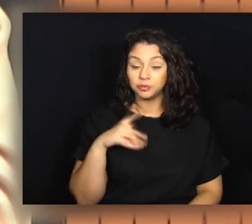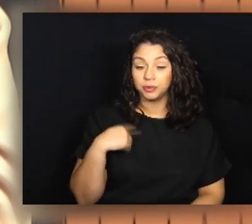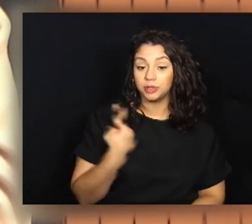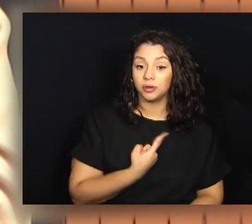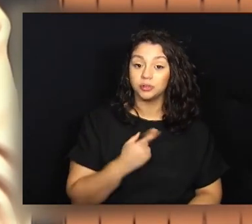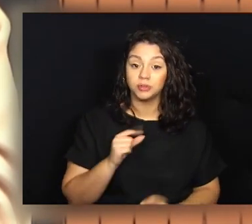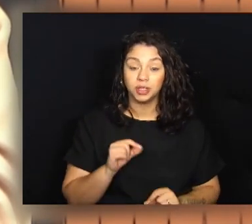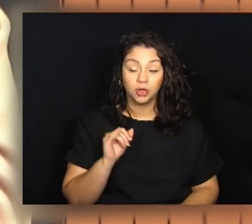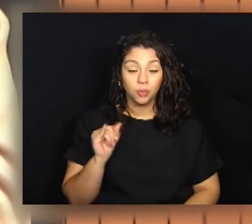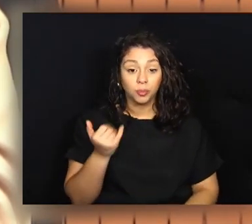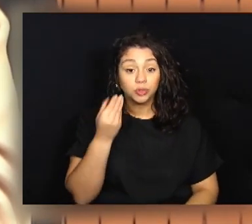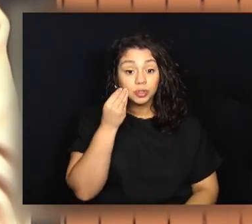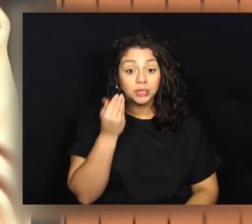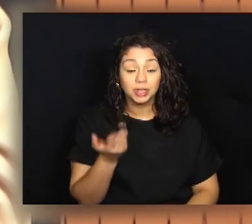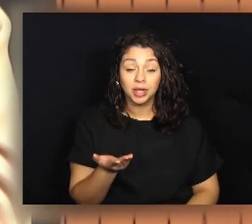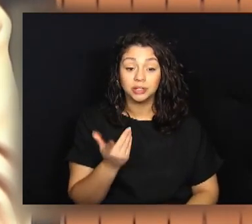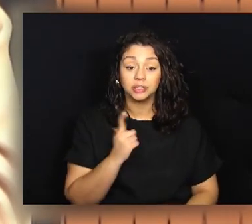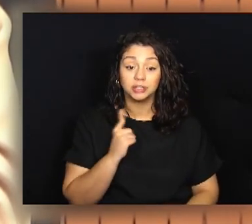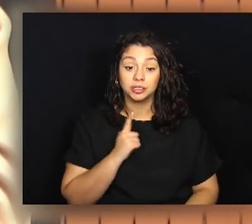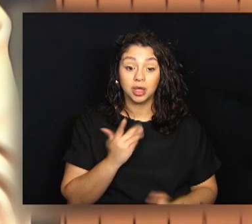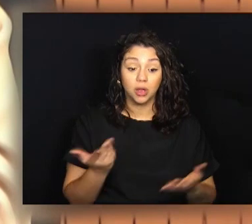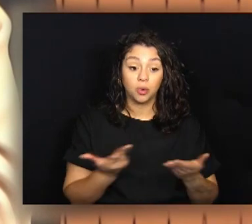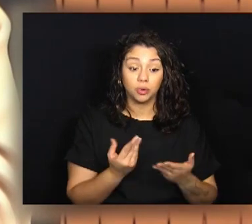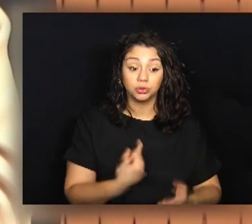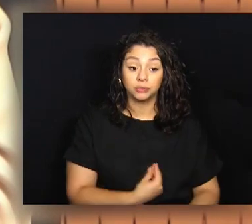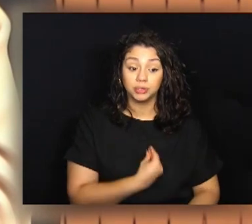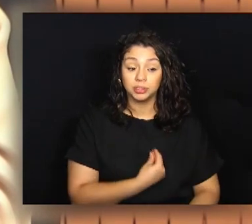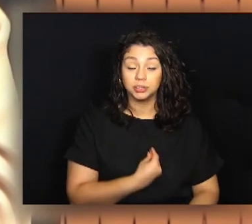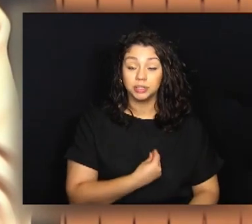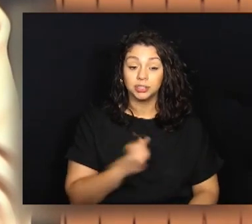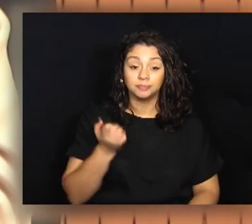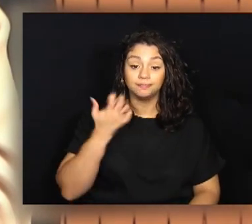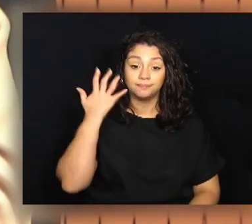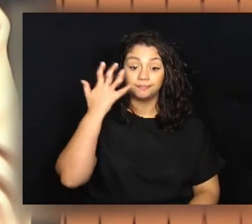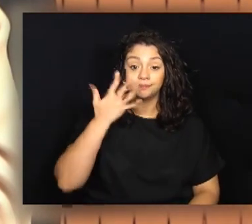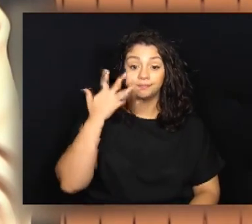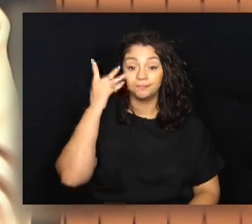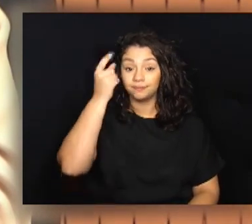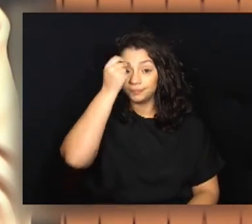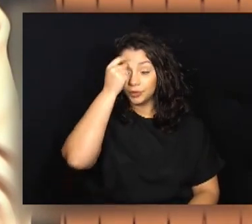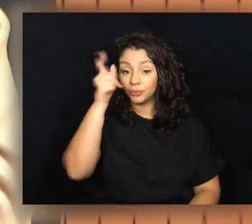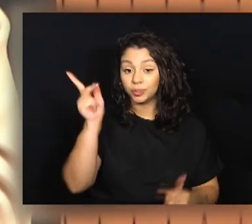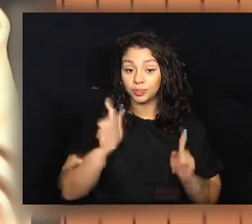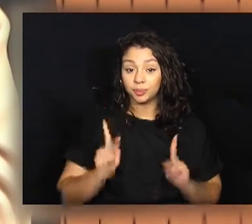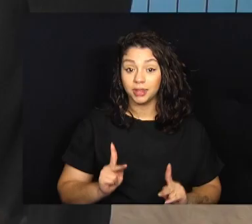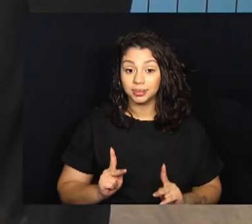esta oportunidade de estar aqui falando sobre cultura de paz.